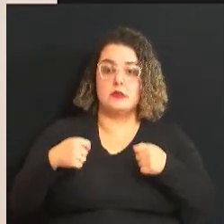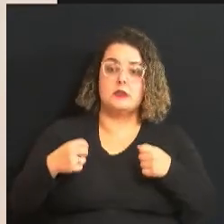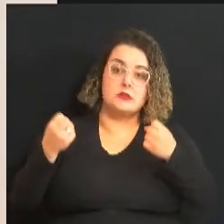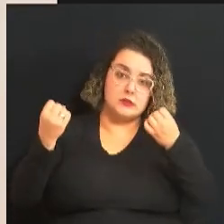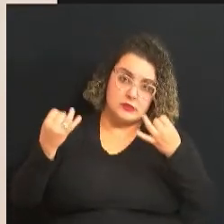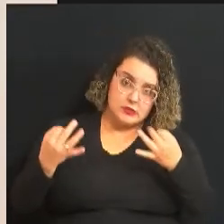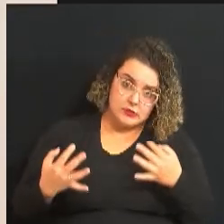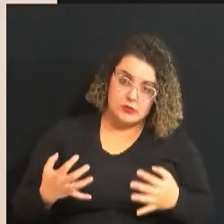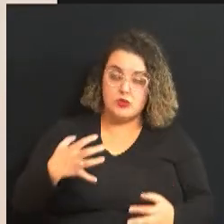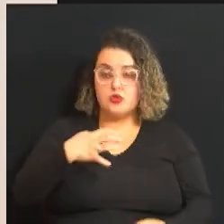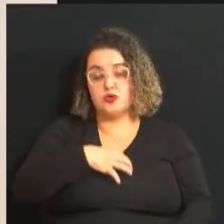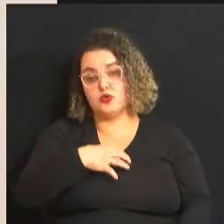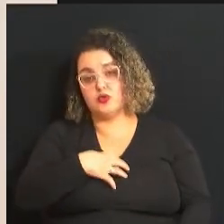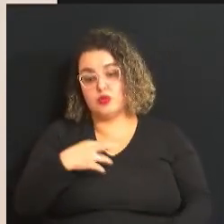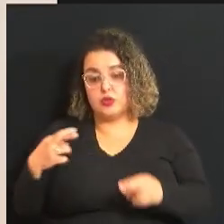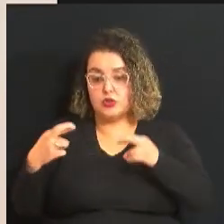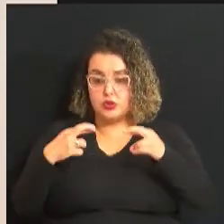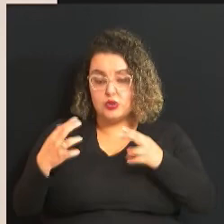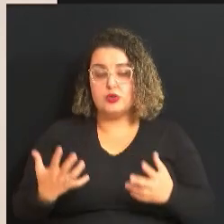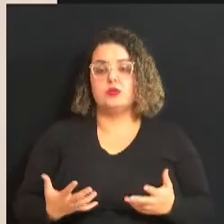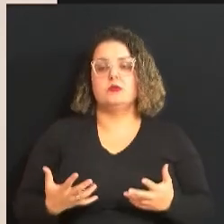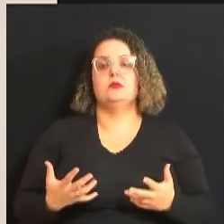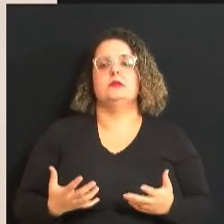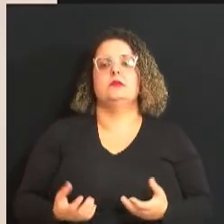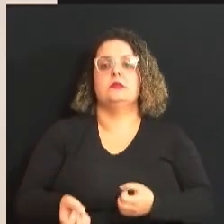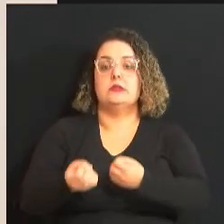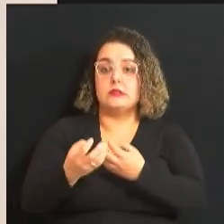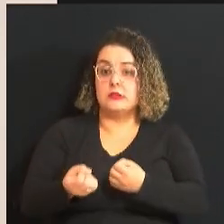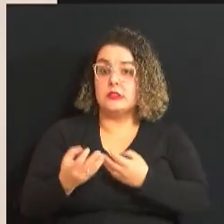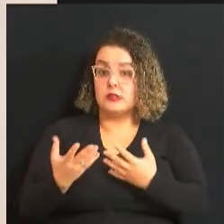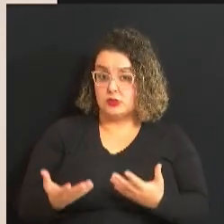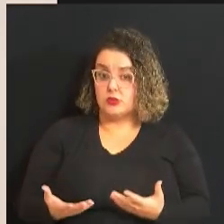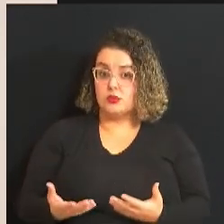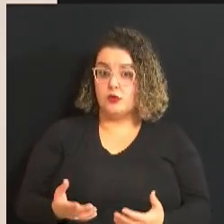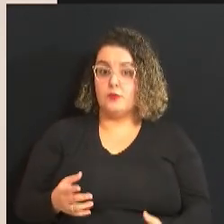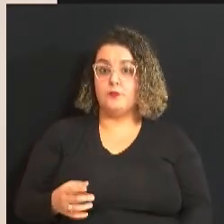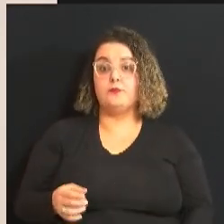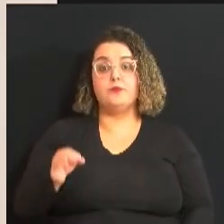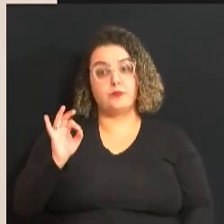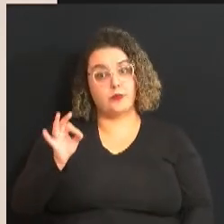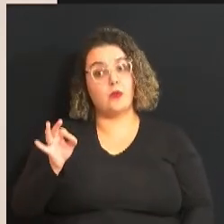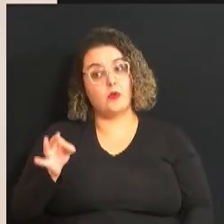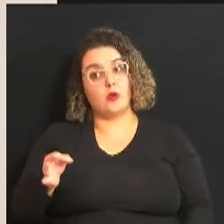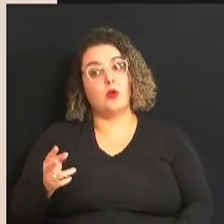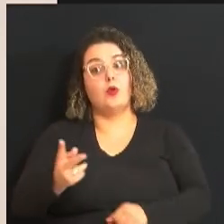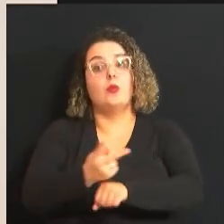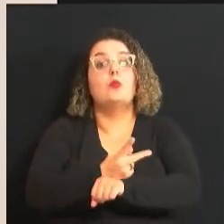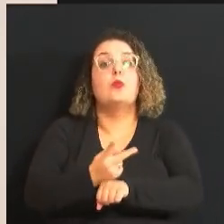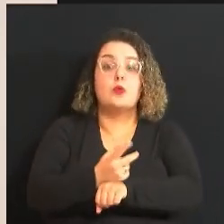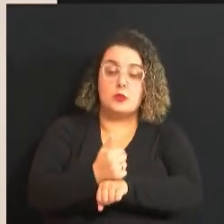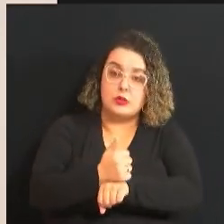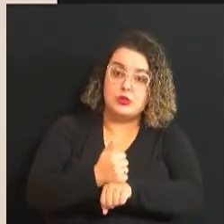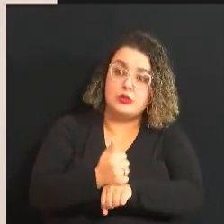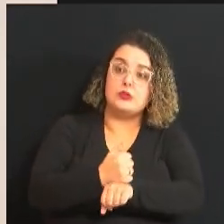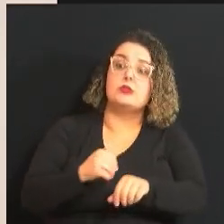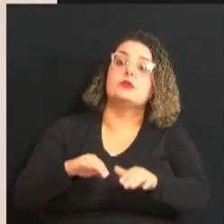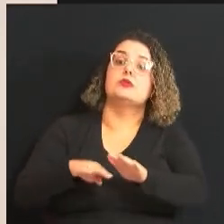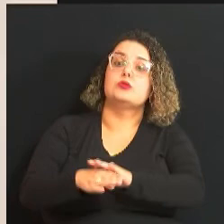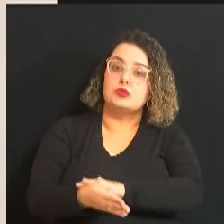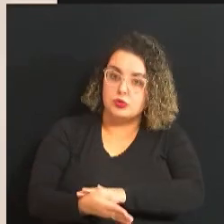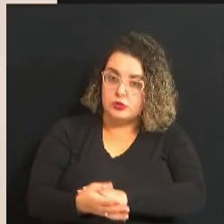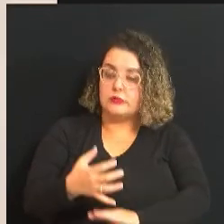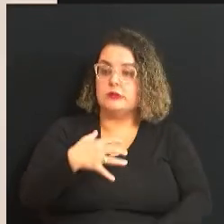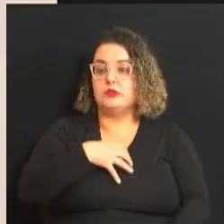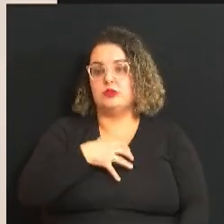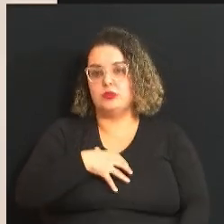correta de observar esses dados clínicos. Então, o ideal é procurar um profissional que seja acostumado com esses métodos para